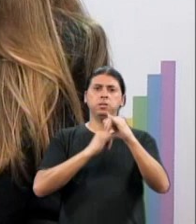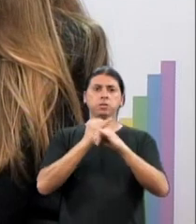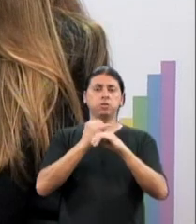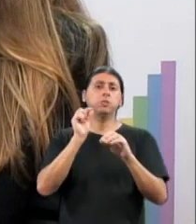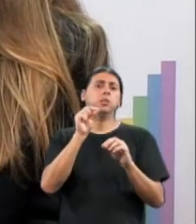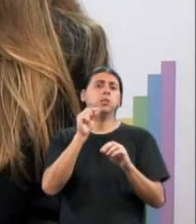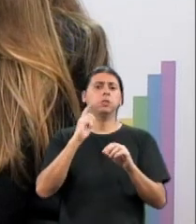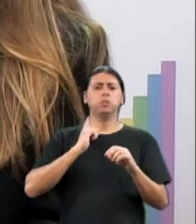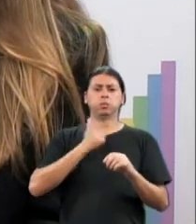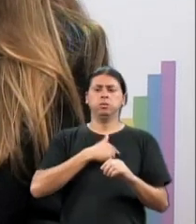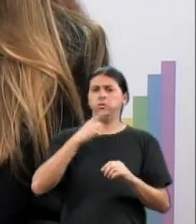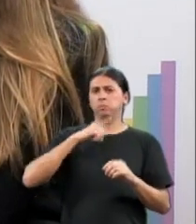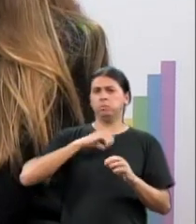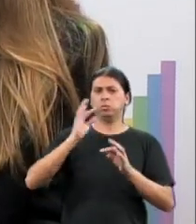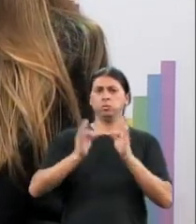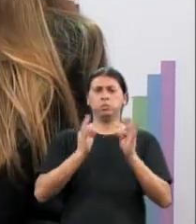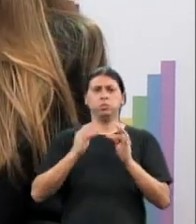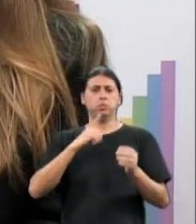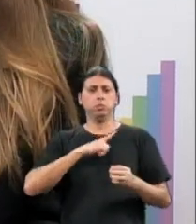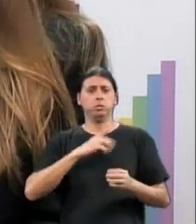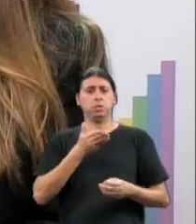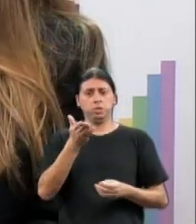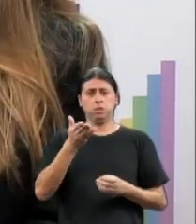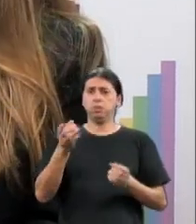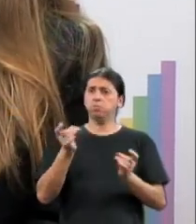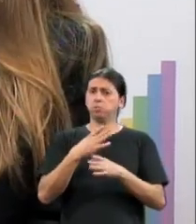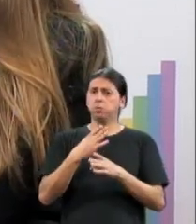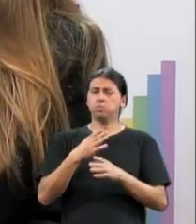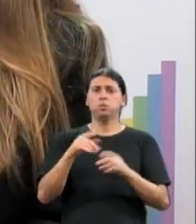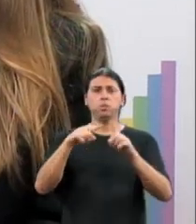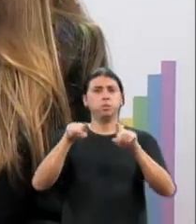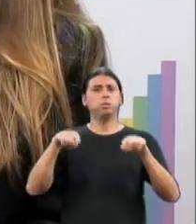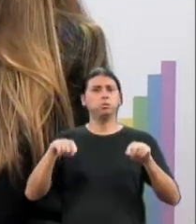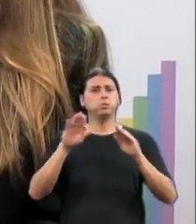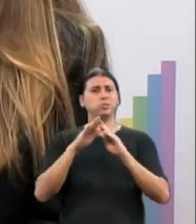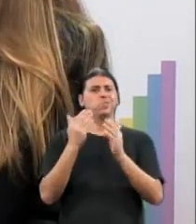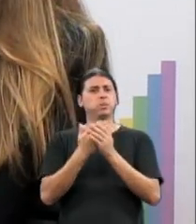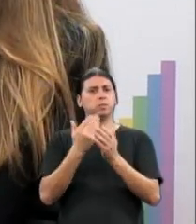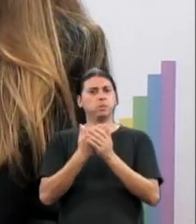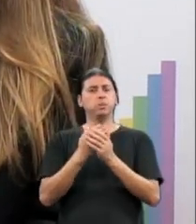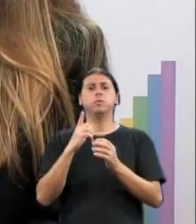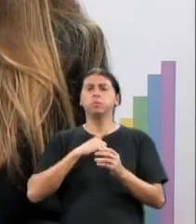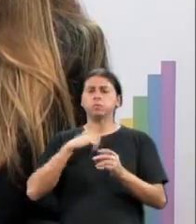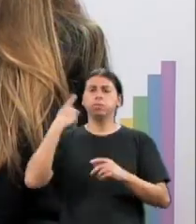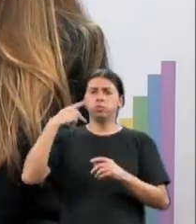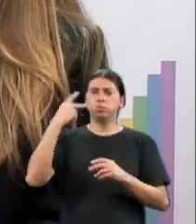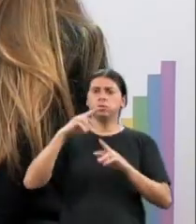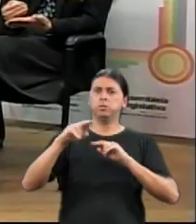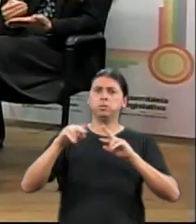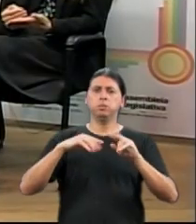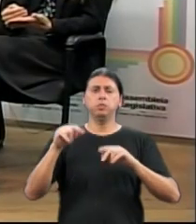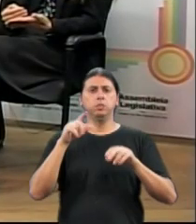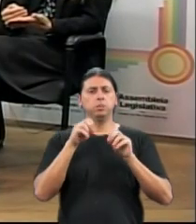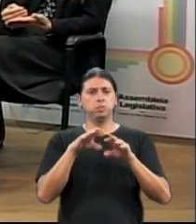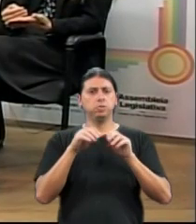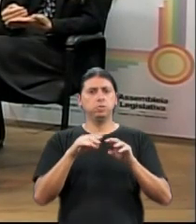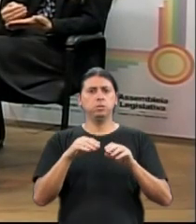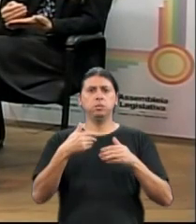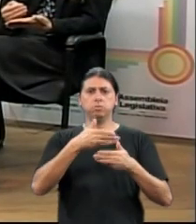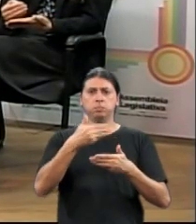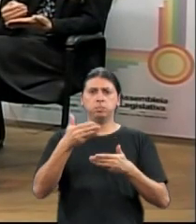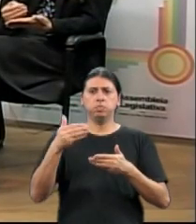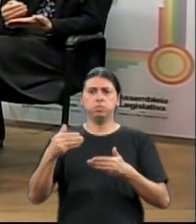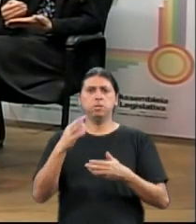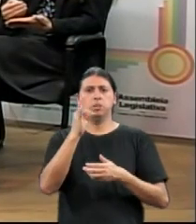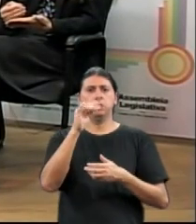que nós temos? Nós temos uma tecnologia que está aí, está pronta para estar dentro da sala de aula. A gente tem políticas educacionais de distribuição de tablets,